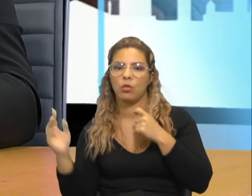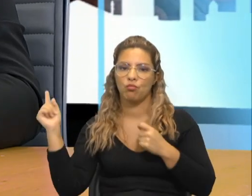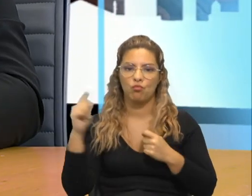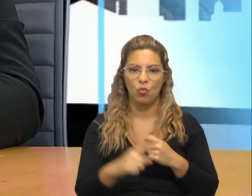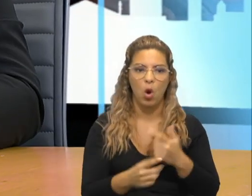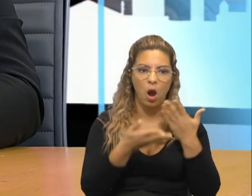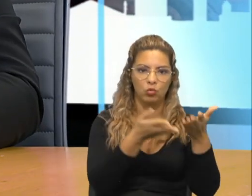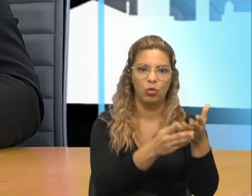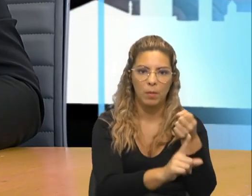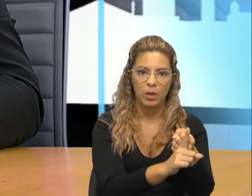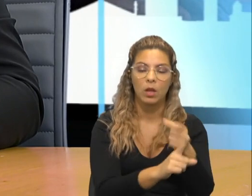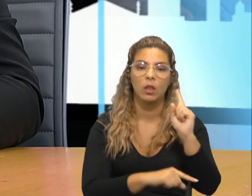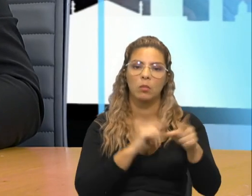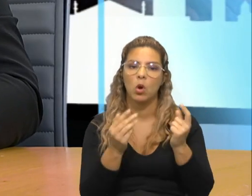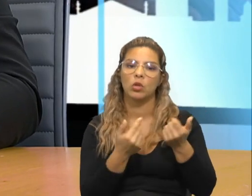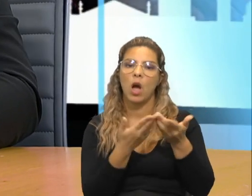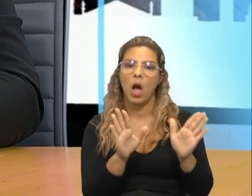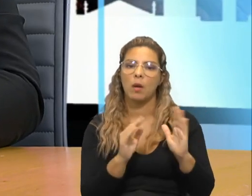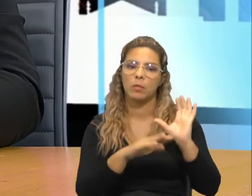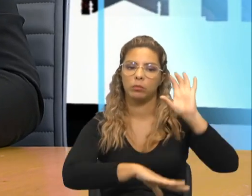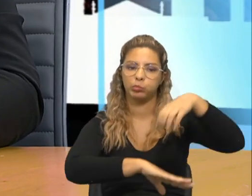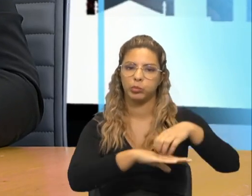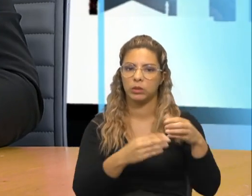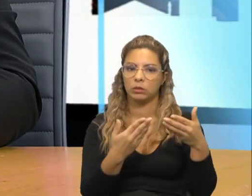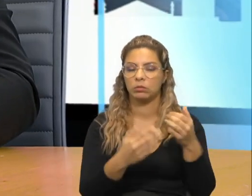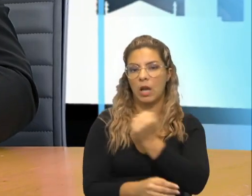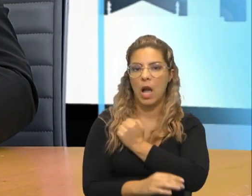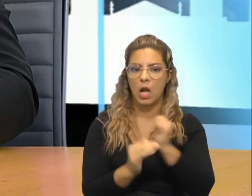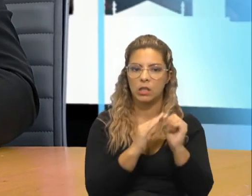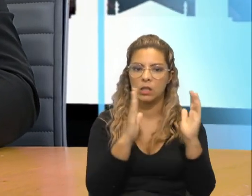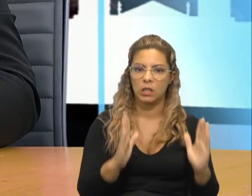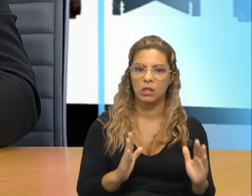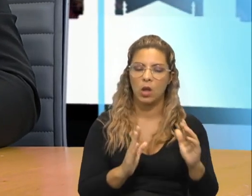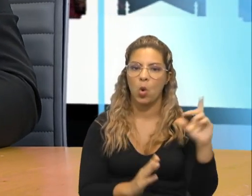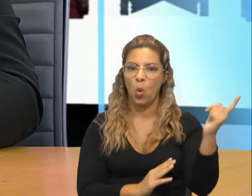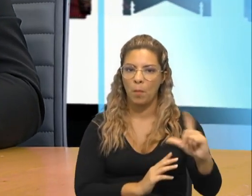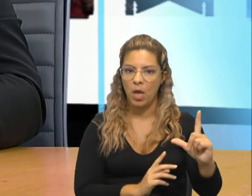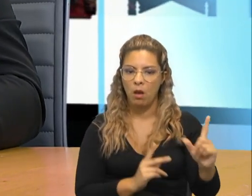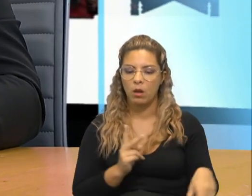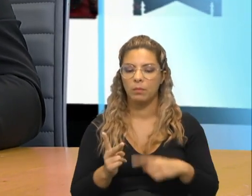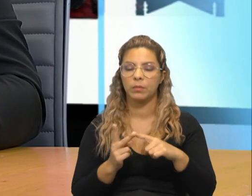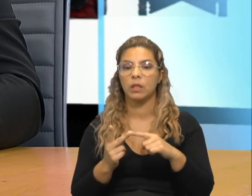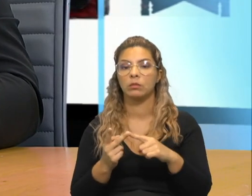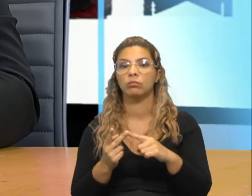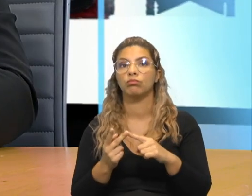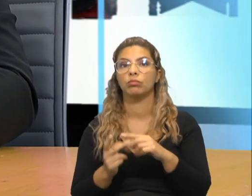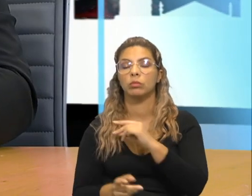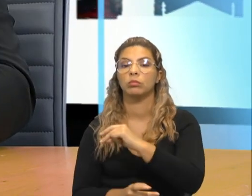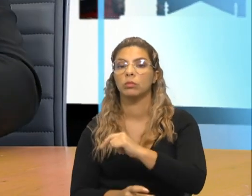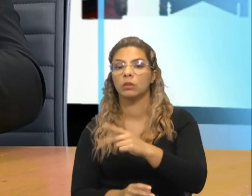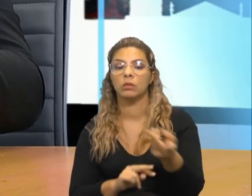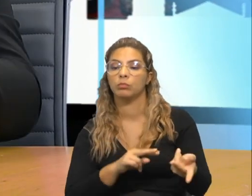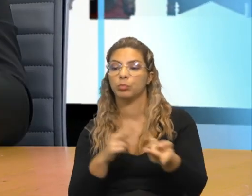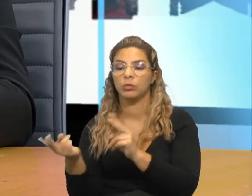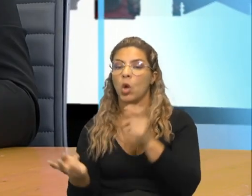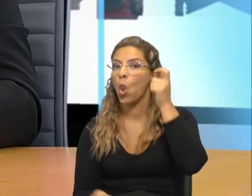ajuda e abriram a casa no Lumiar. Depois do Lumiar foram para a Apelação, que fica no distrito de Loures. Depois